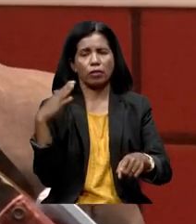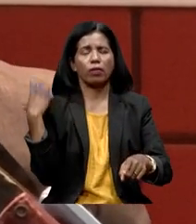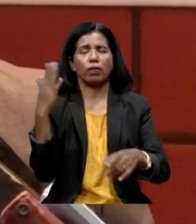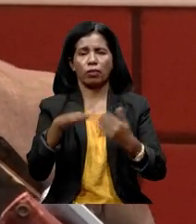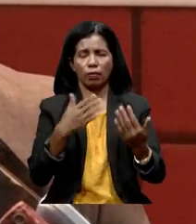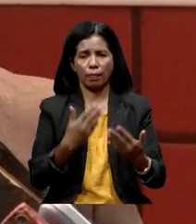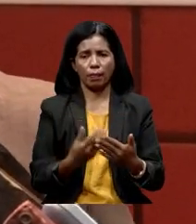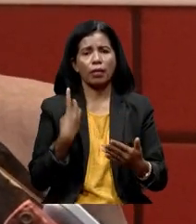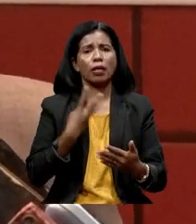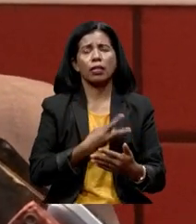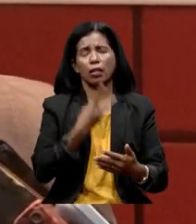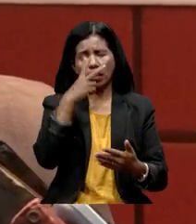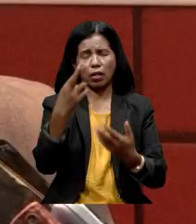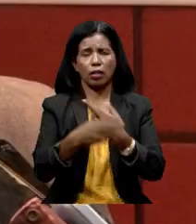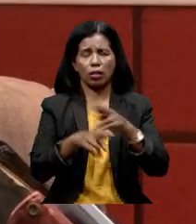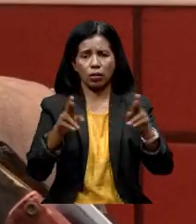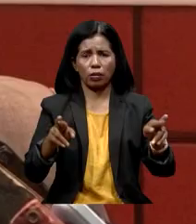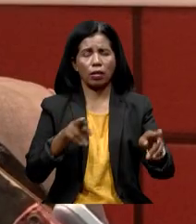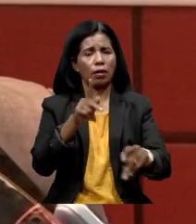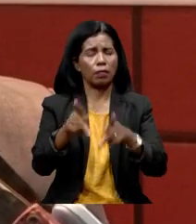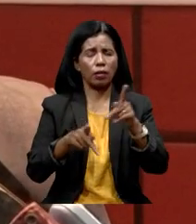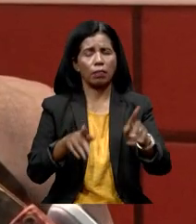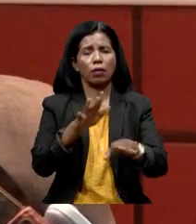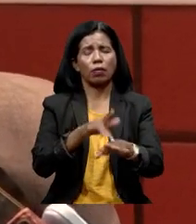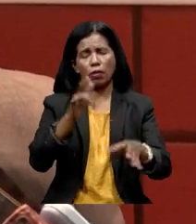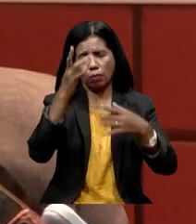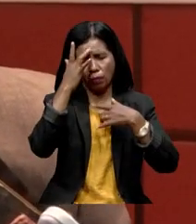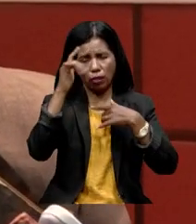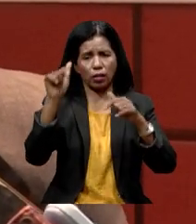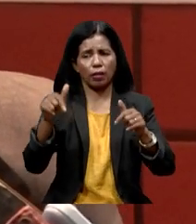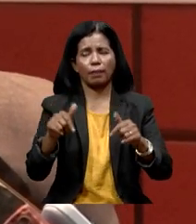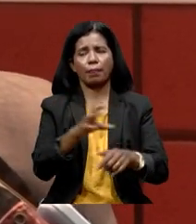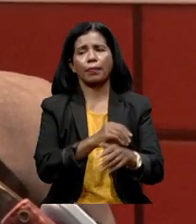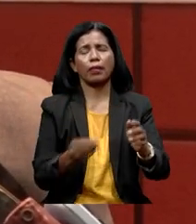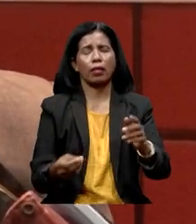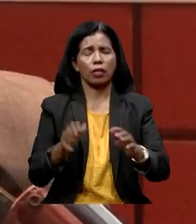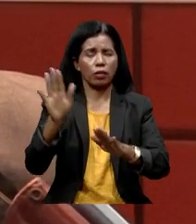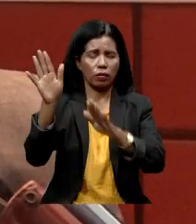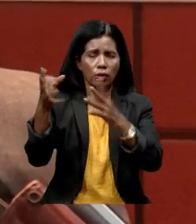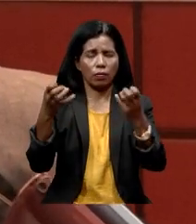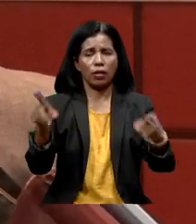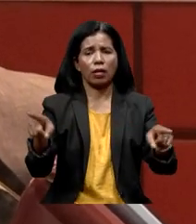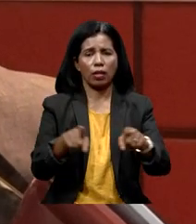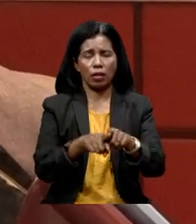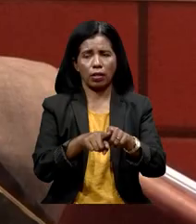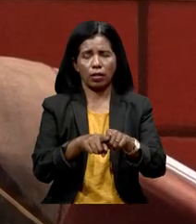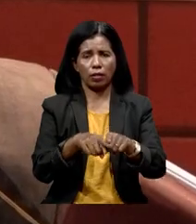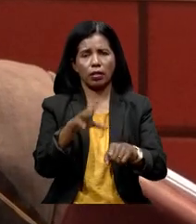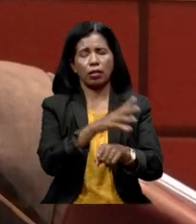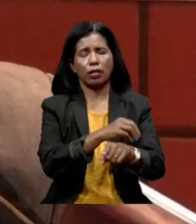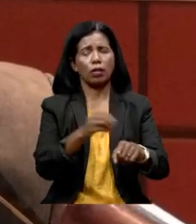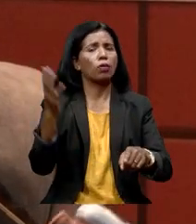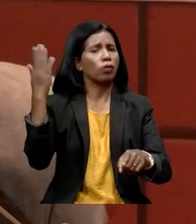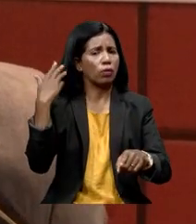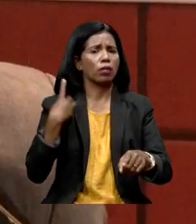E taremos resultado idane quase manebe maka feita ba mora sidane ya área rurais barak liu compara ba ya área urbana. Ulu